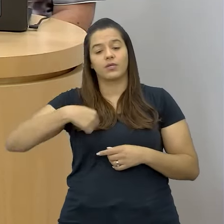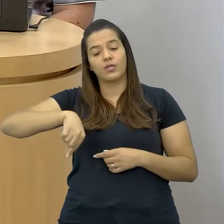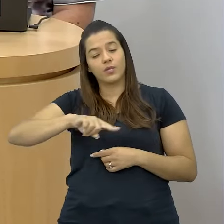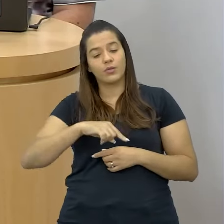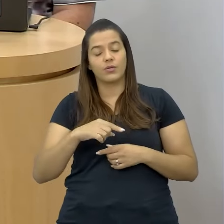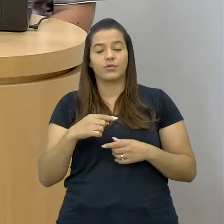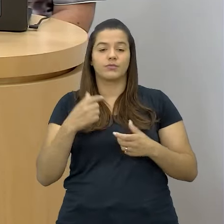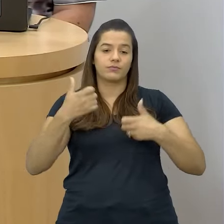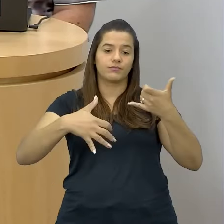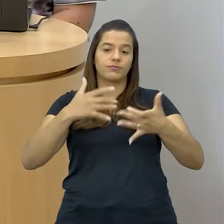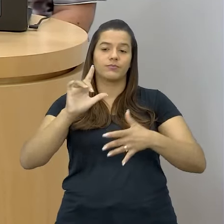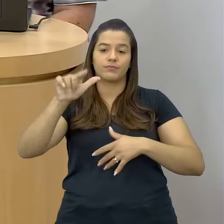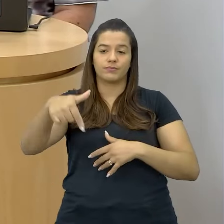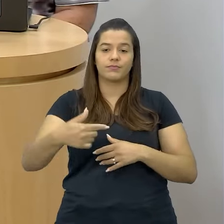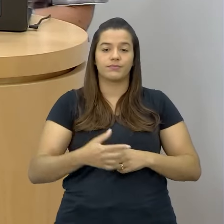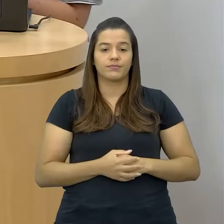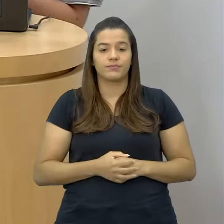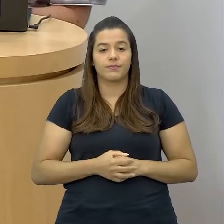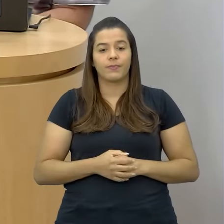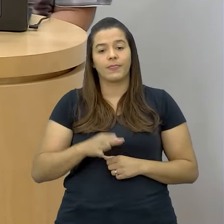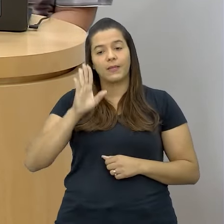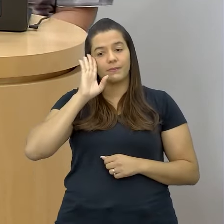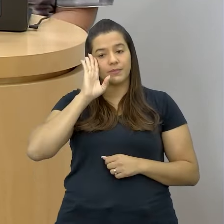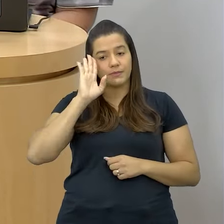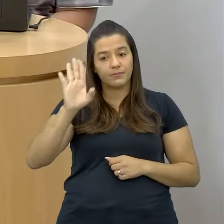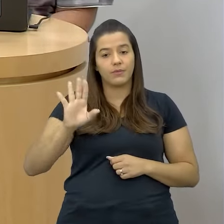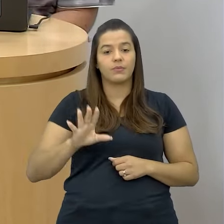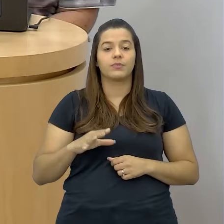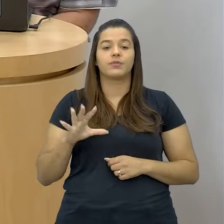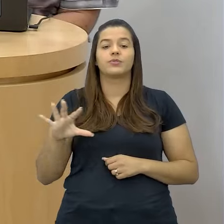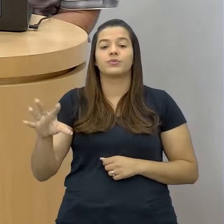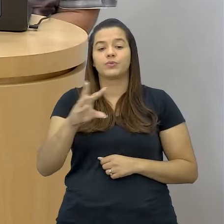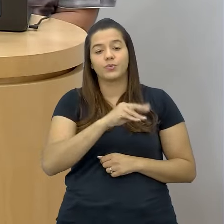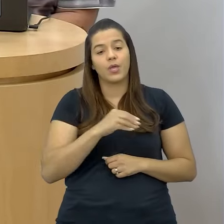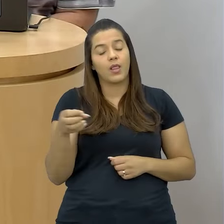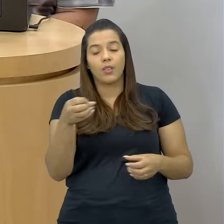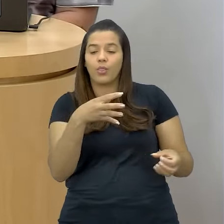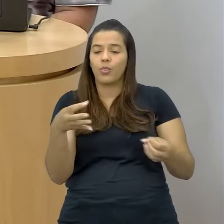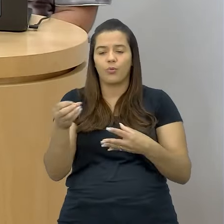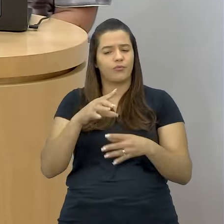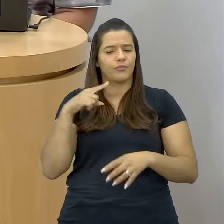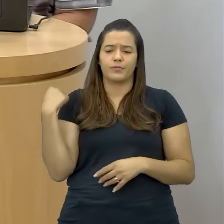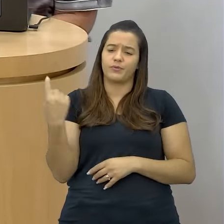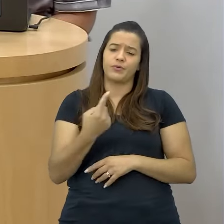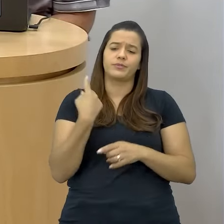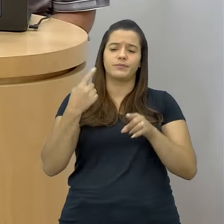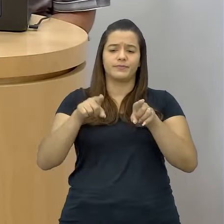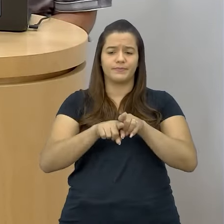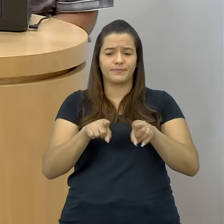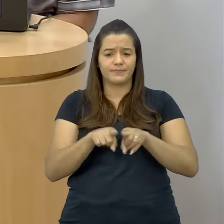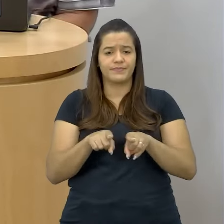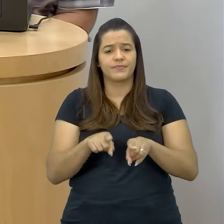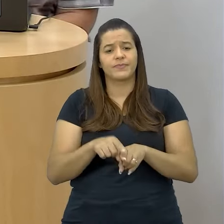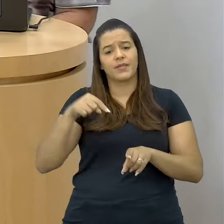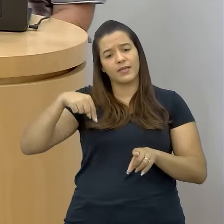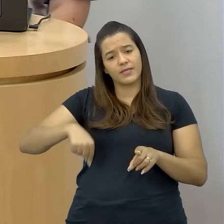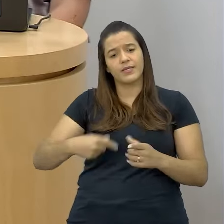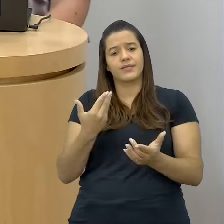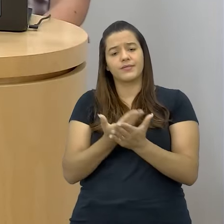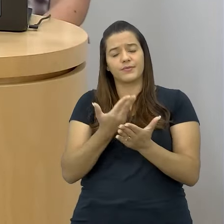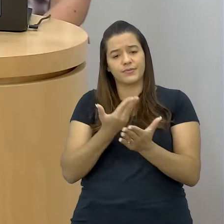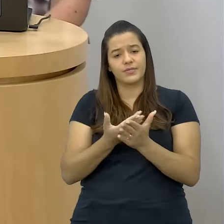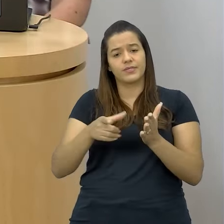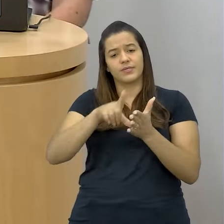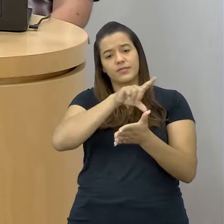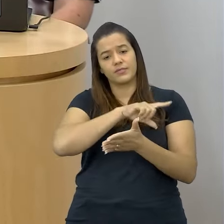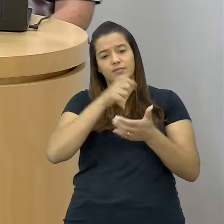nossa atuação depois. Lembrando principalmente, que isso é novo para todo mundo. É novo para todo mundo, gente. A gente também aqui também estuda antes